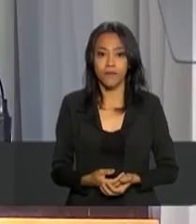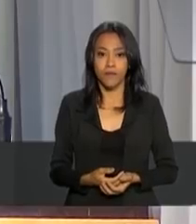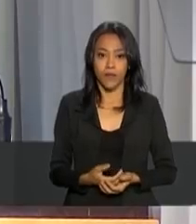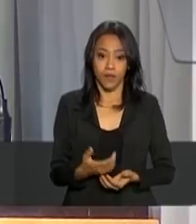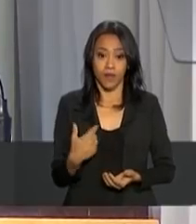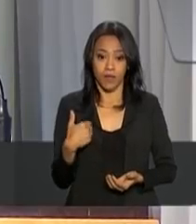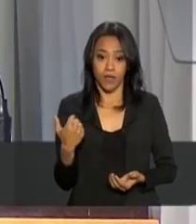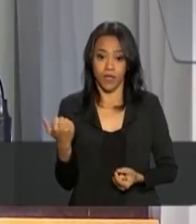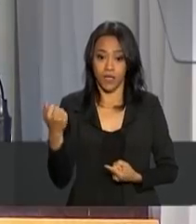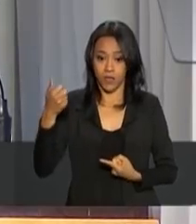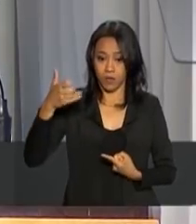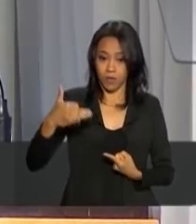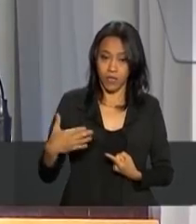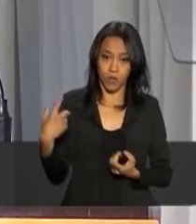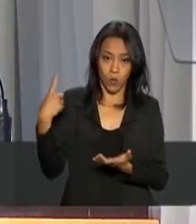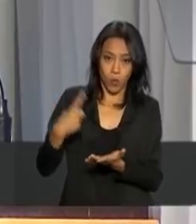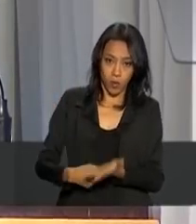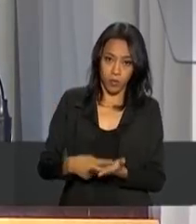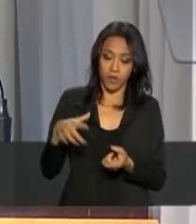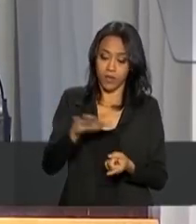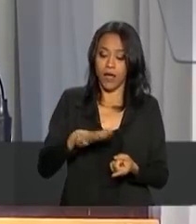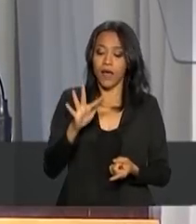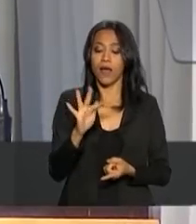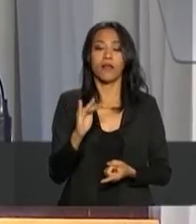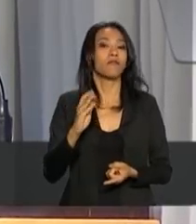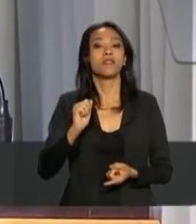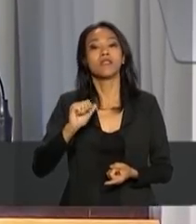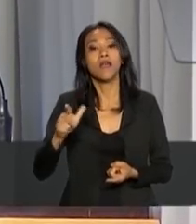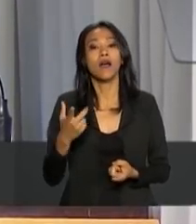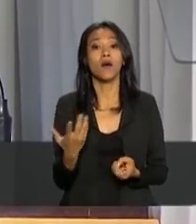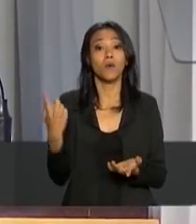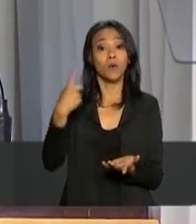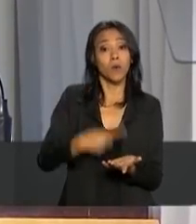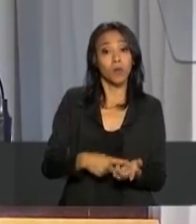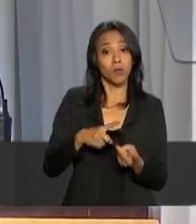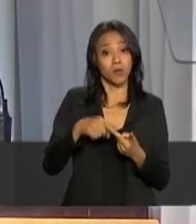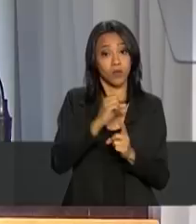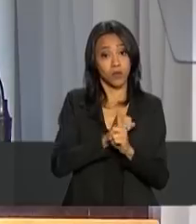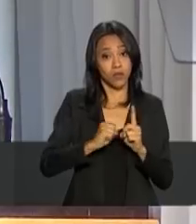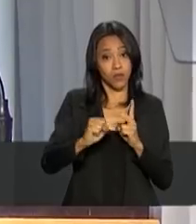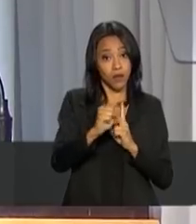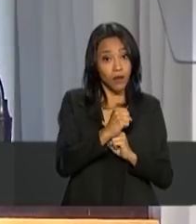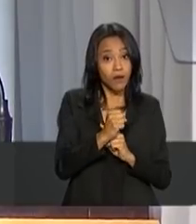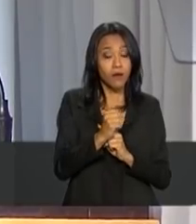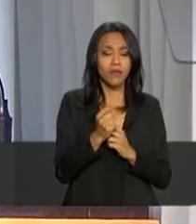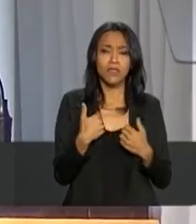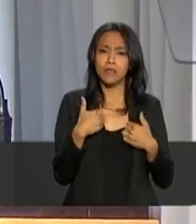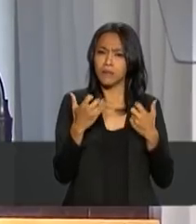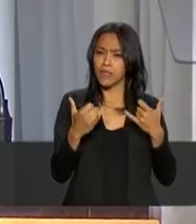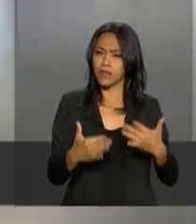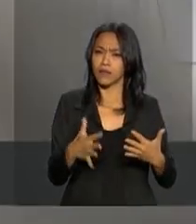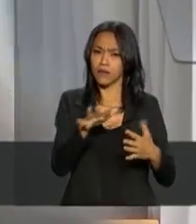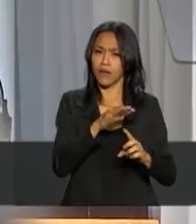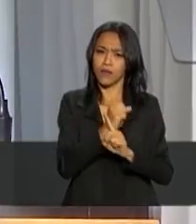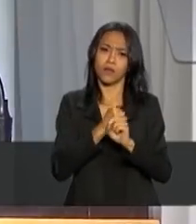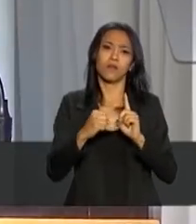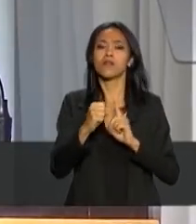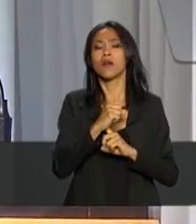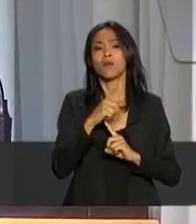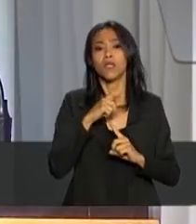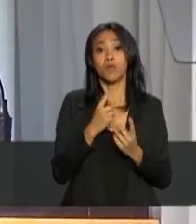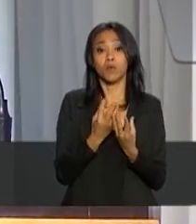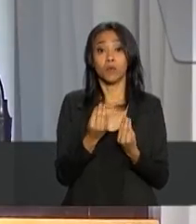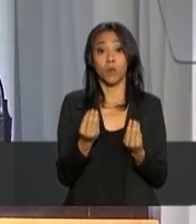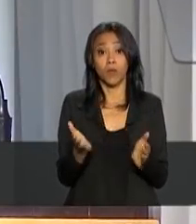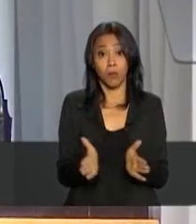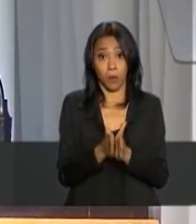da responsabilidade fiscal, um pouco da responsabilidade social. E na responsabilidade social, convenhamos, nós temos ainda muita pobreza no